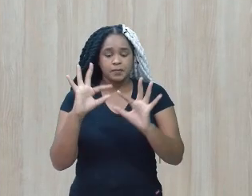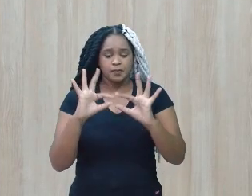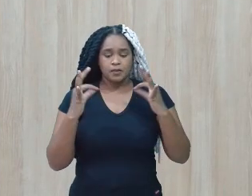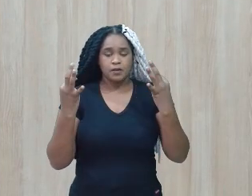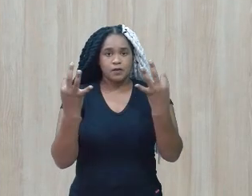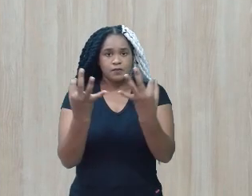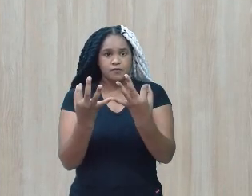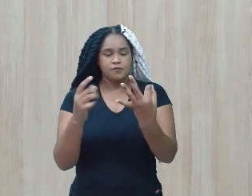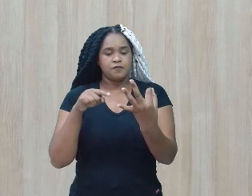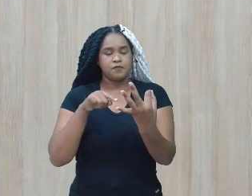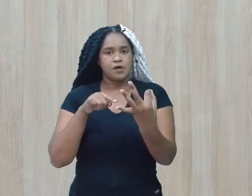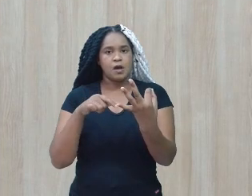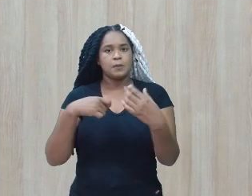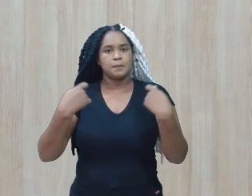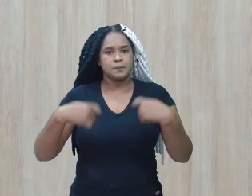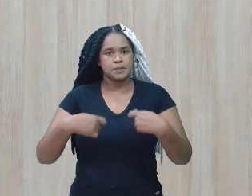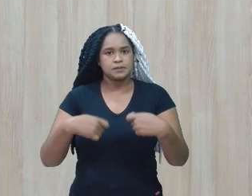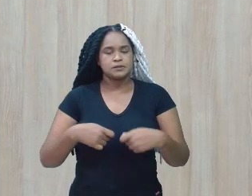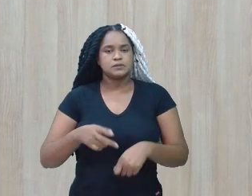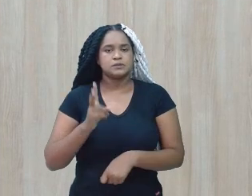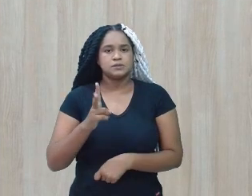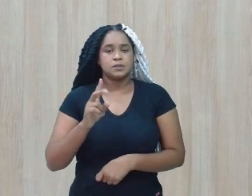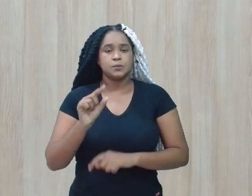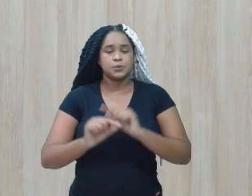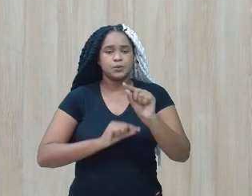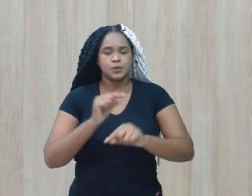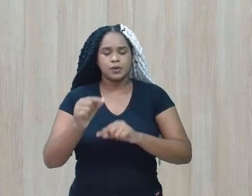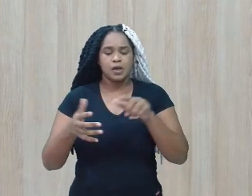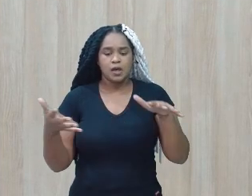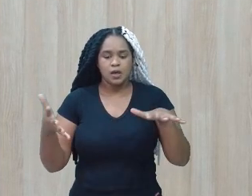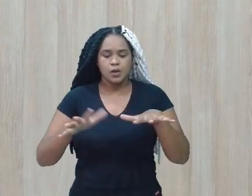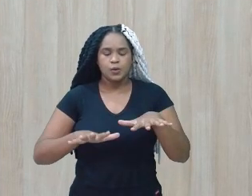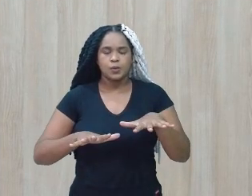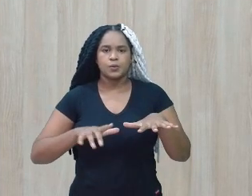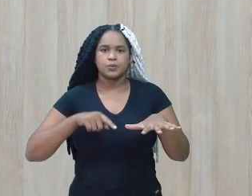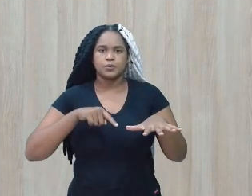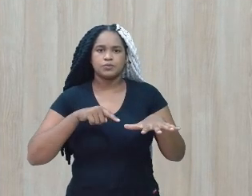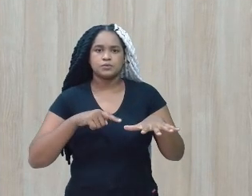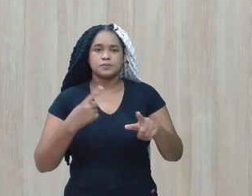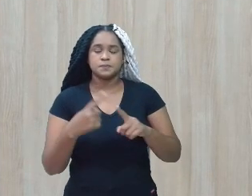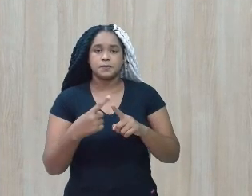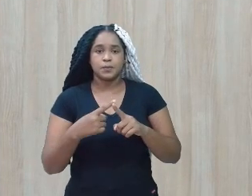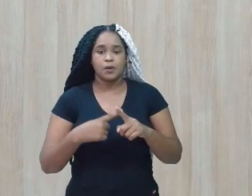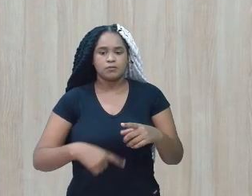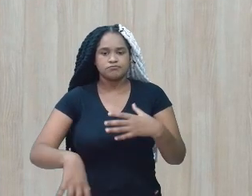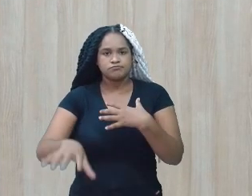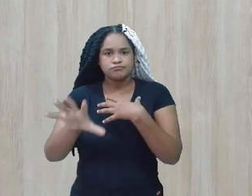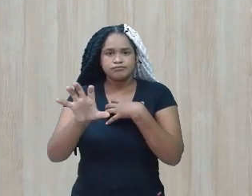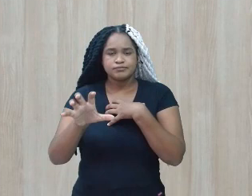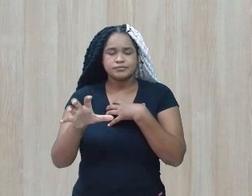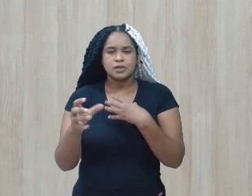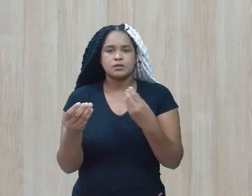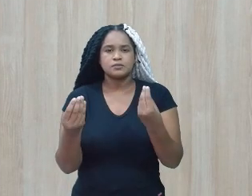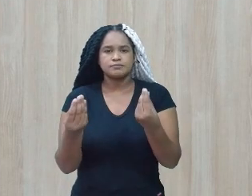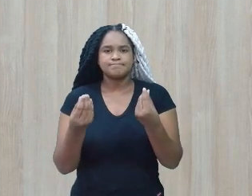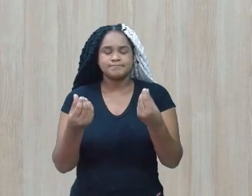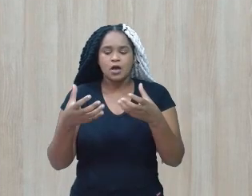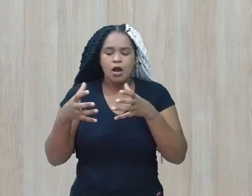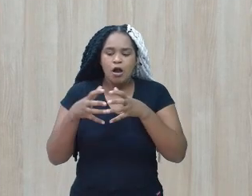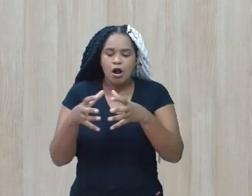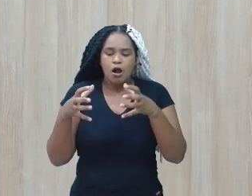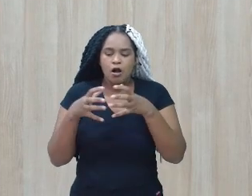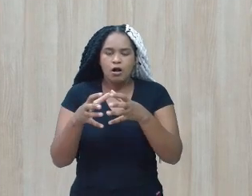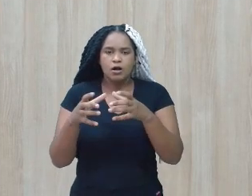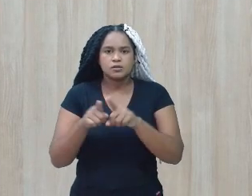família realmente tenha esse olhar inclusivo, porque a afetividade, a